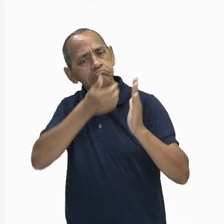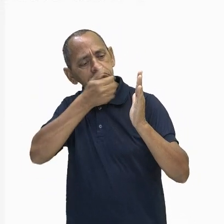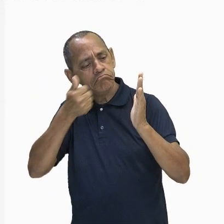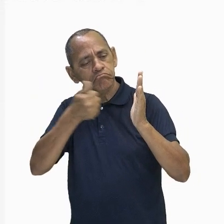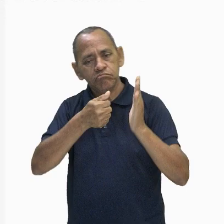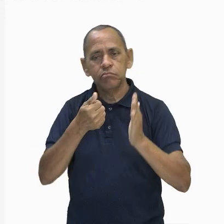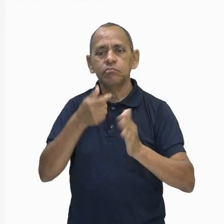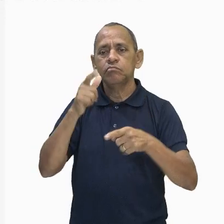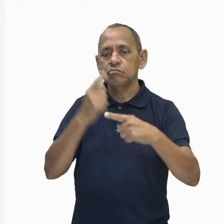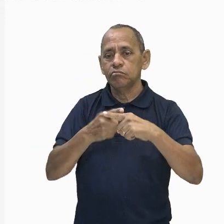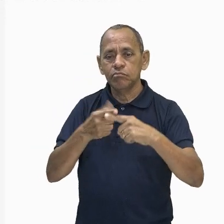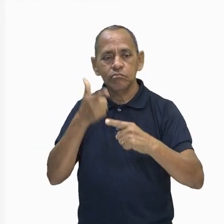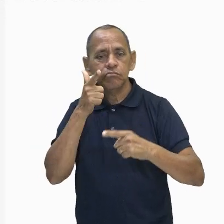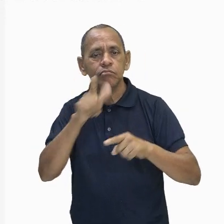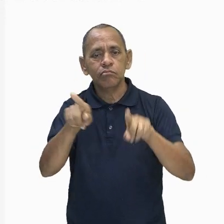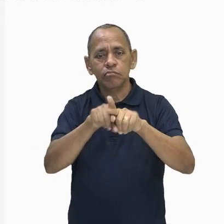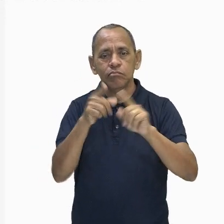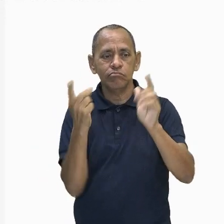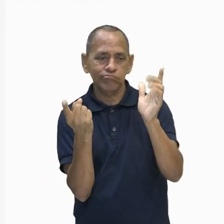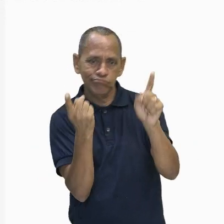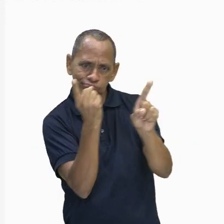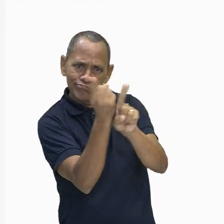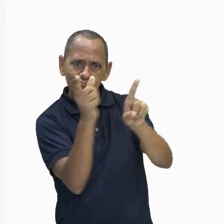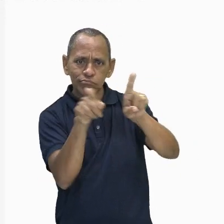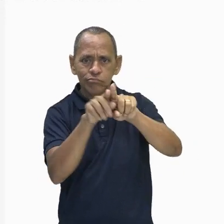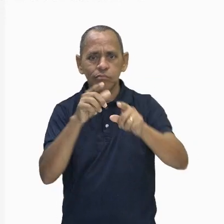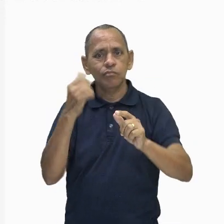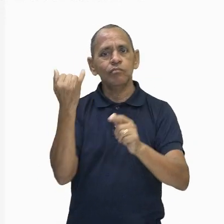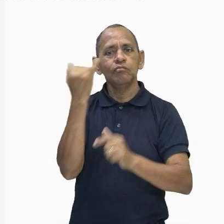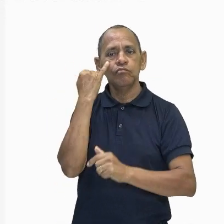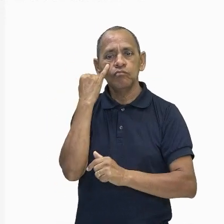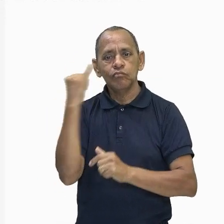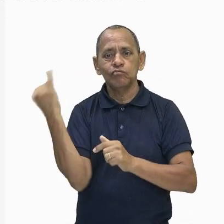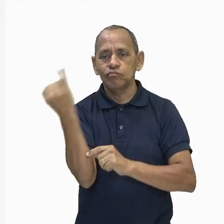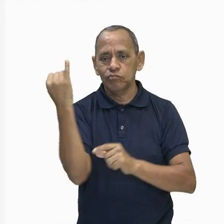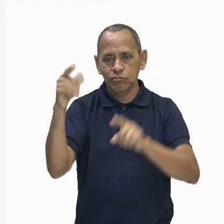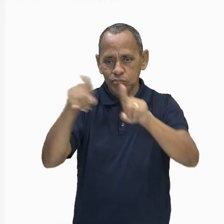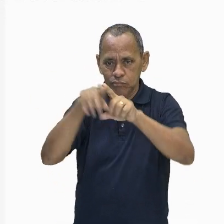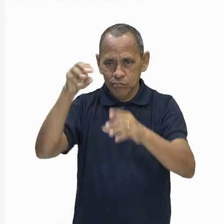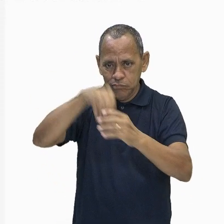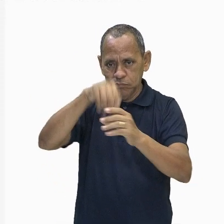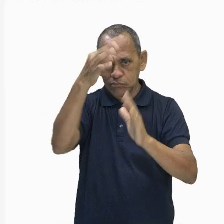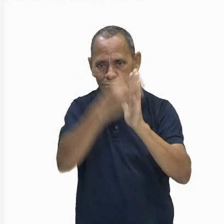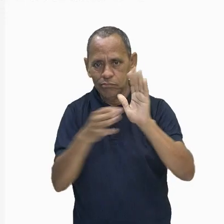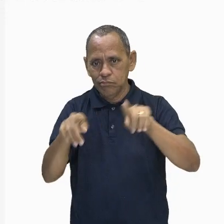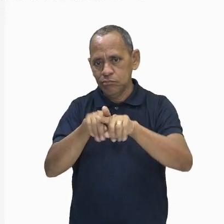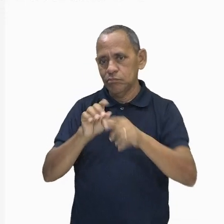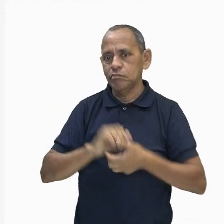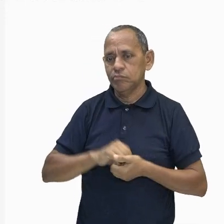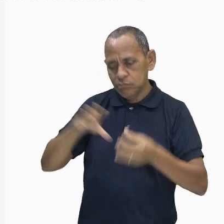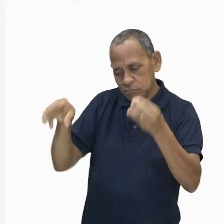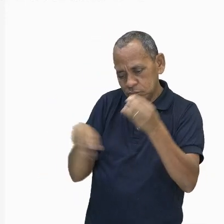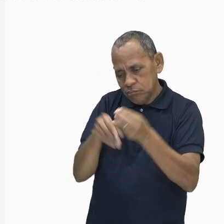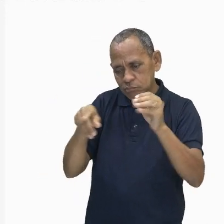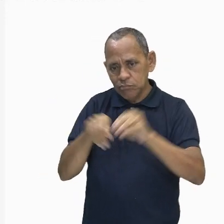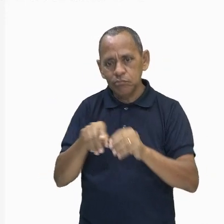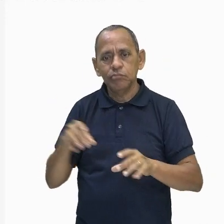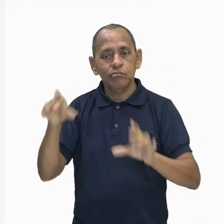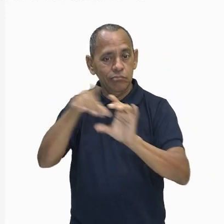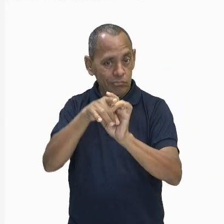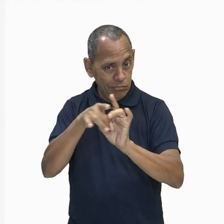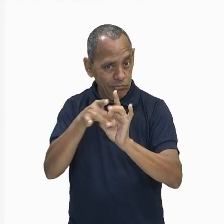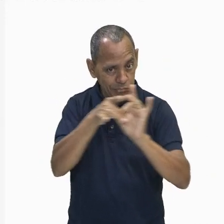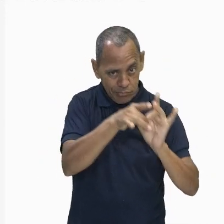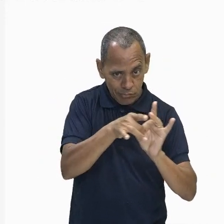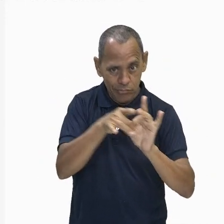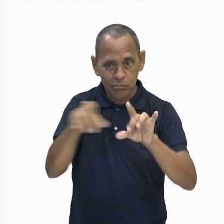consegue identificar as informações essenciais integrantes e as informações de contexto, que são